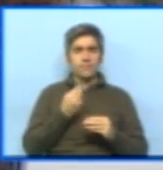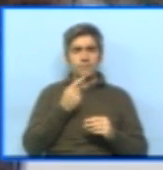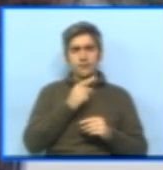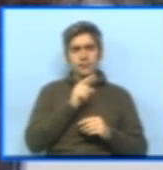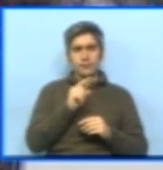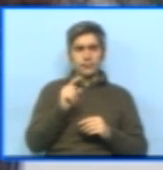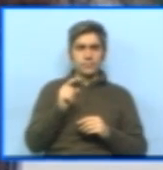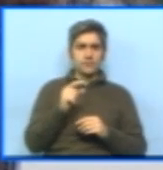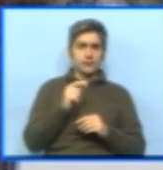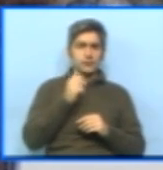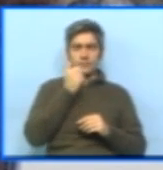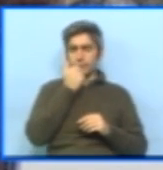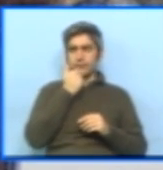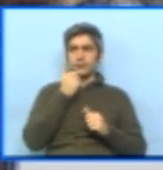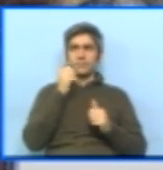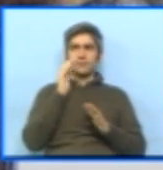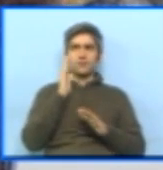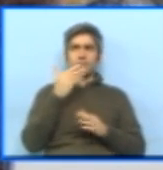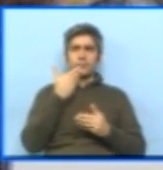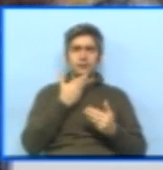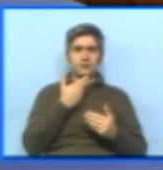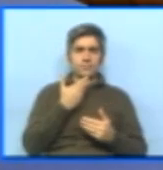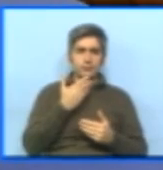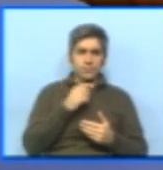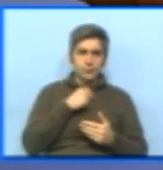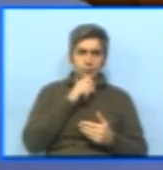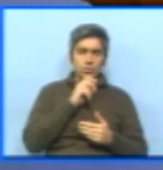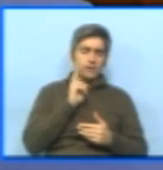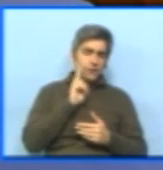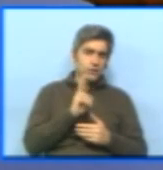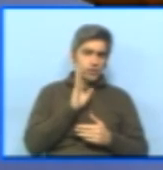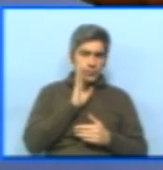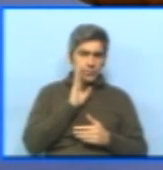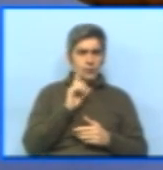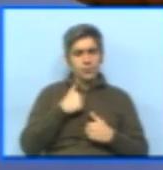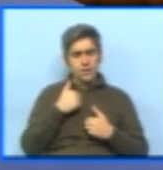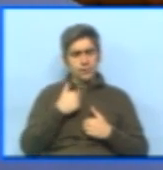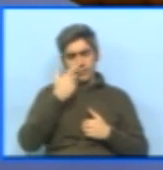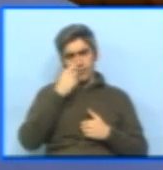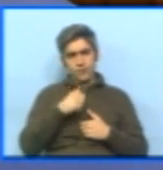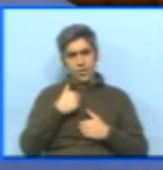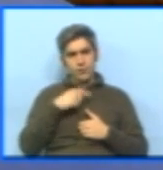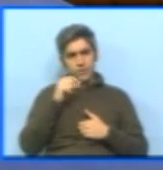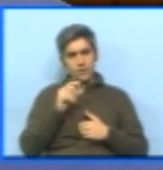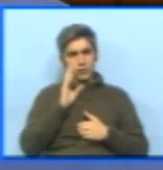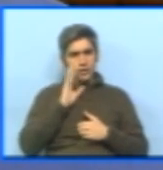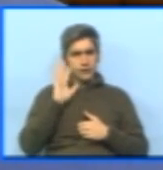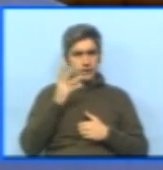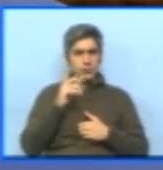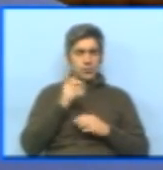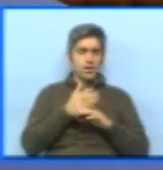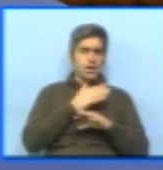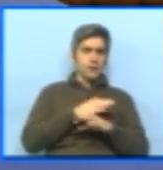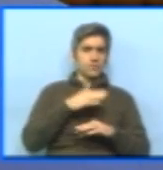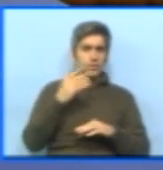casos, e graças a Deus já tenho podido experienciar isso, e até comigo próprio, há um antes e o depois